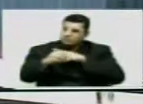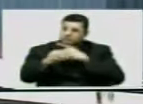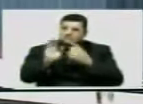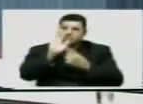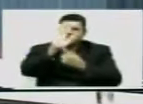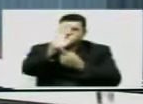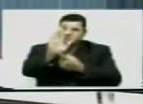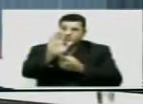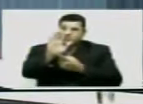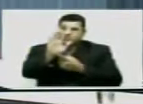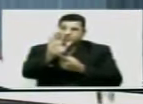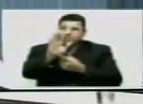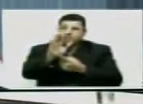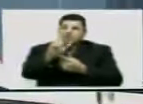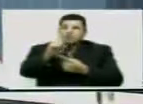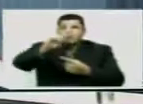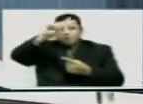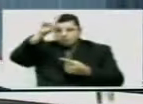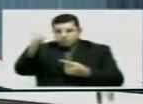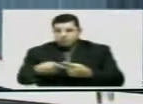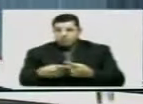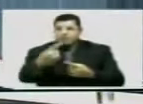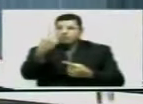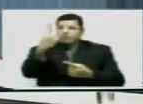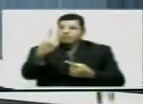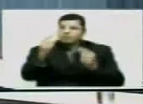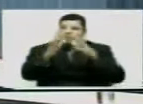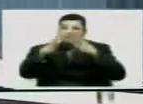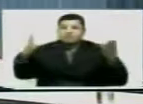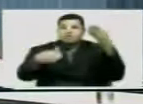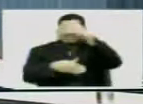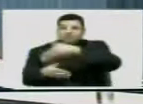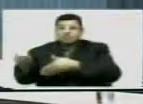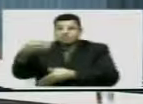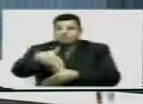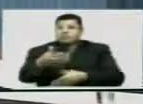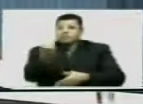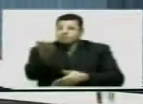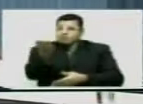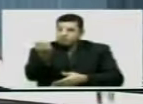sua disposição 1 bilhão. O maior investimento foram